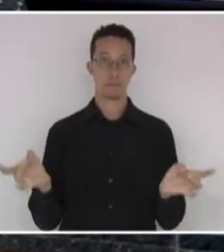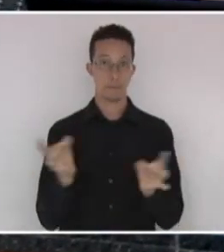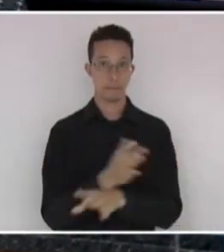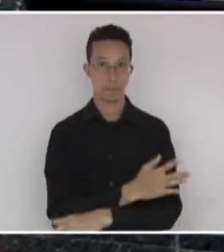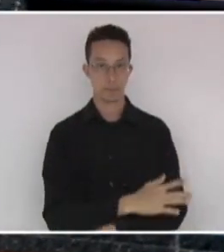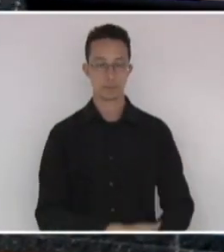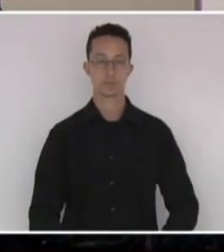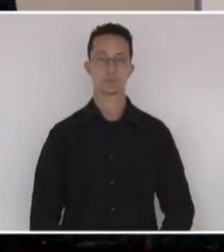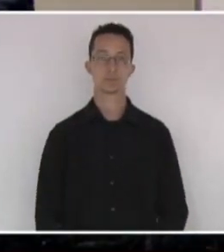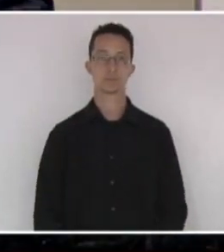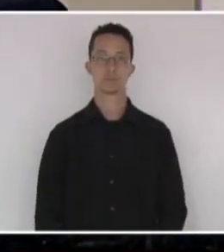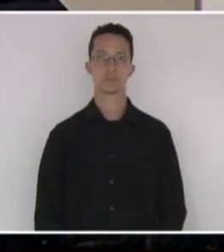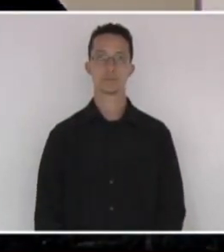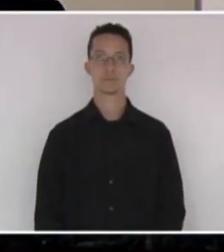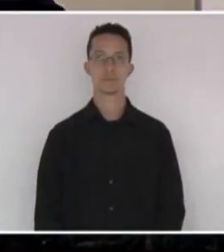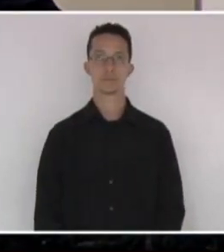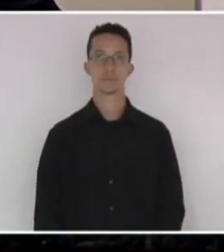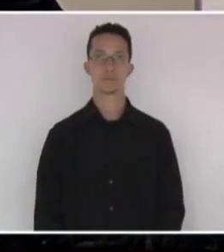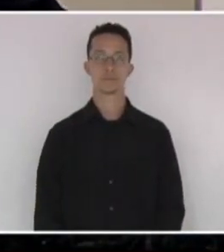presidente.